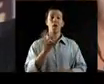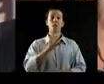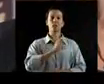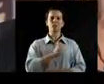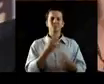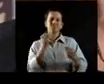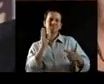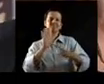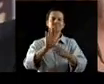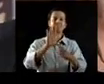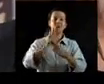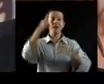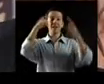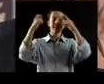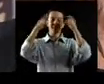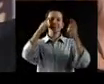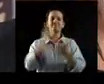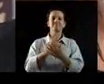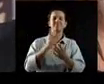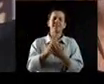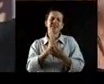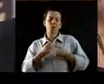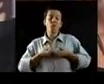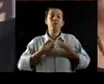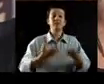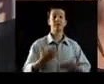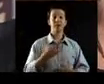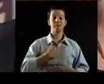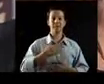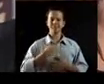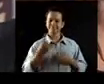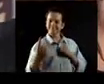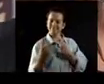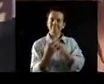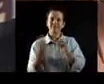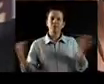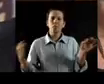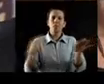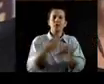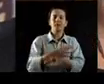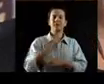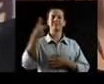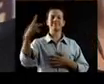cortês, extremamente amoroso, criativo e que se oferecia a mim